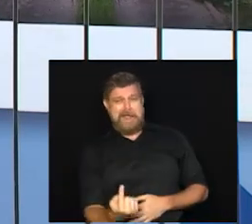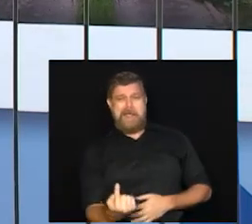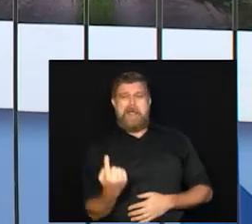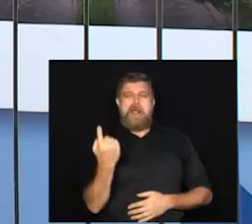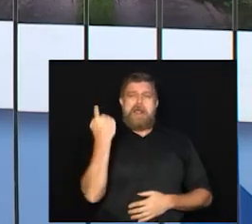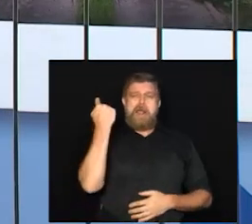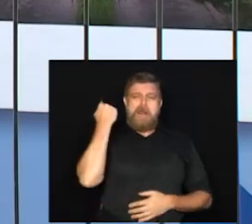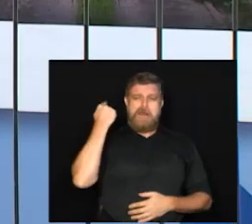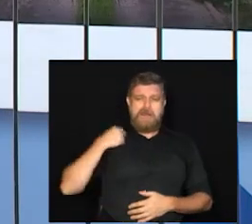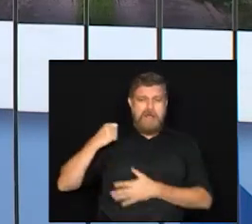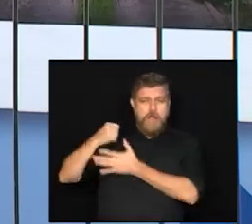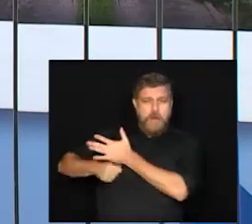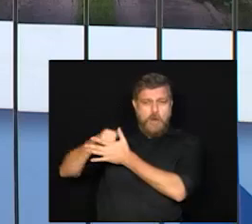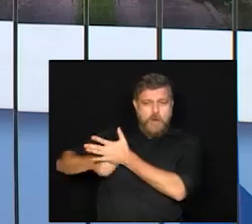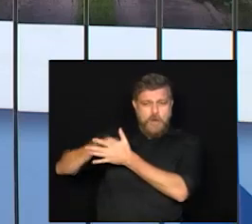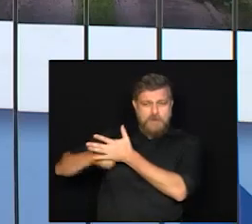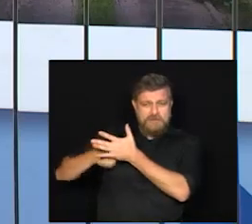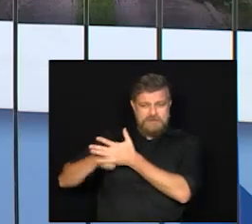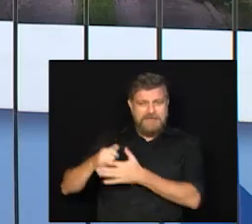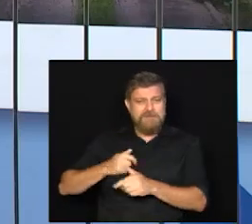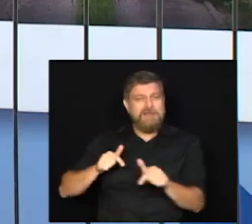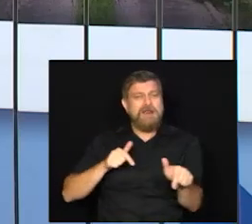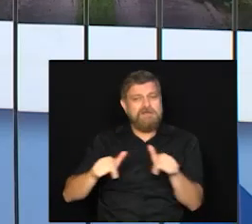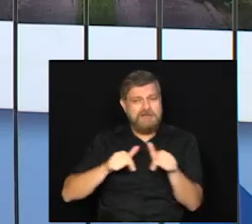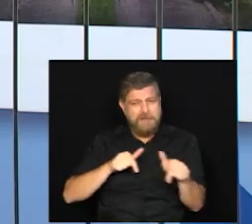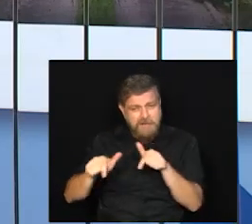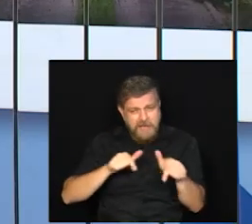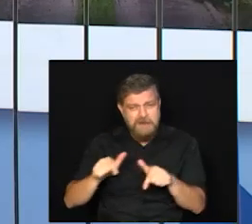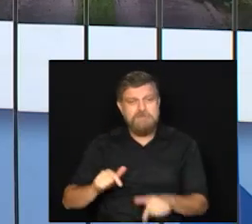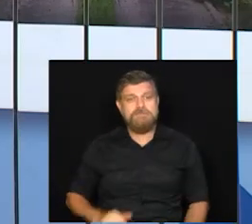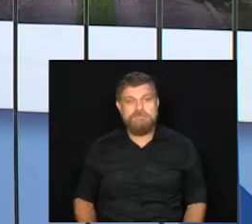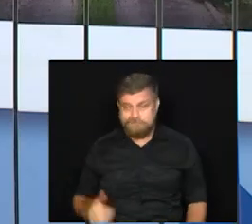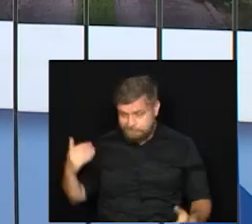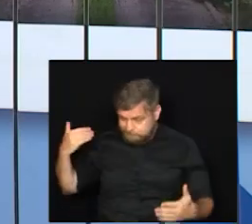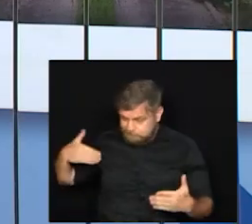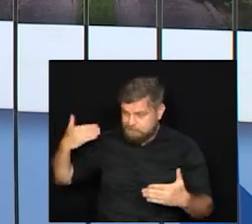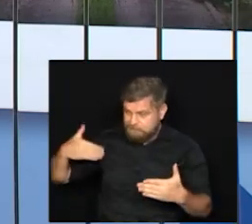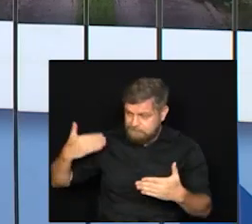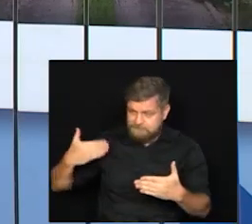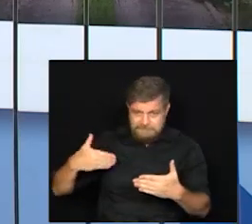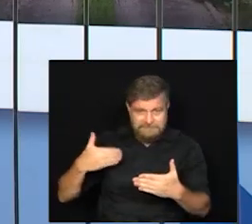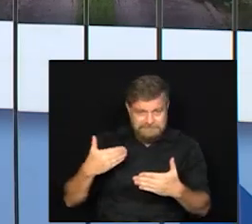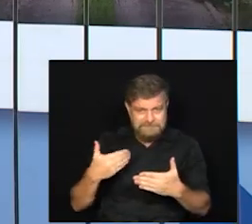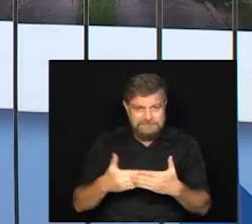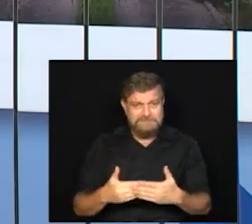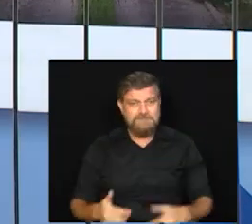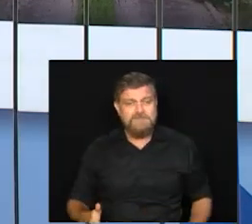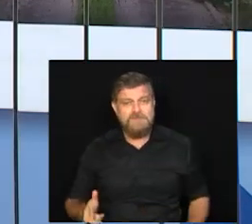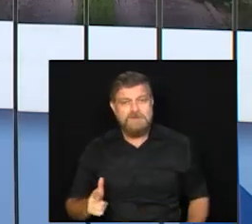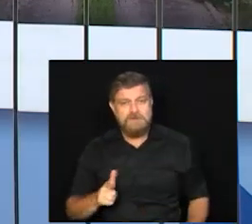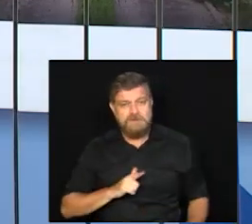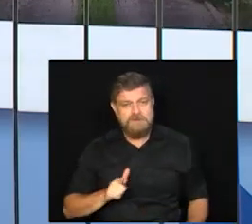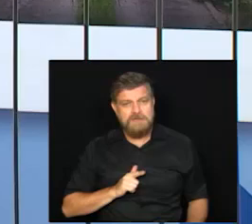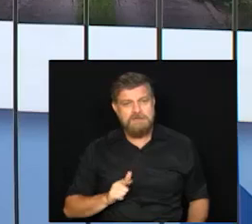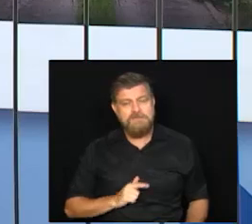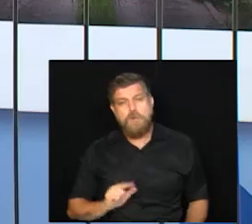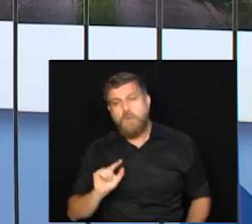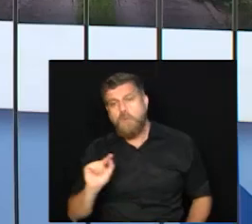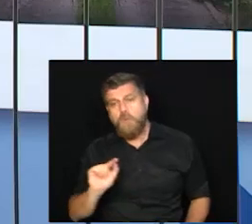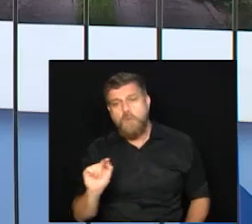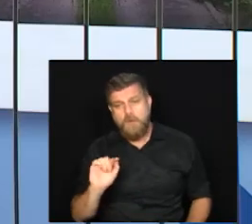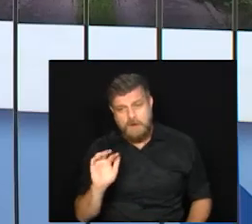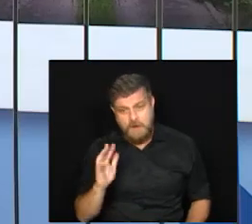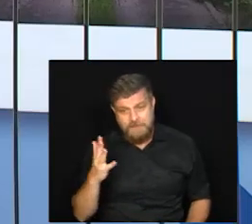já lutava pelo direito da mulher no trabalho, e luta essa que continua até hoje. Tanto que, olha, nós tivemos